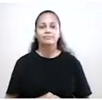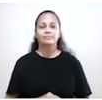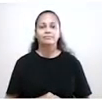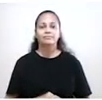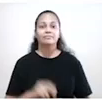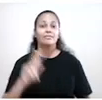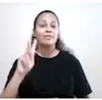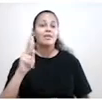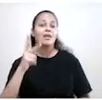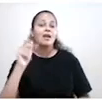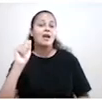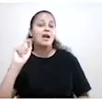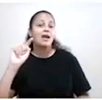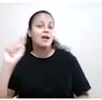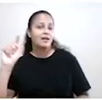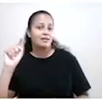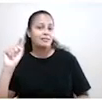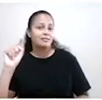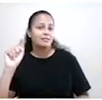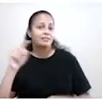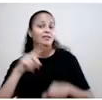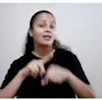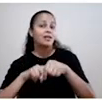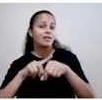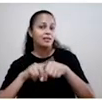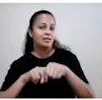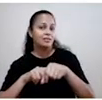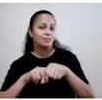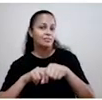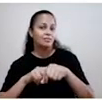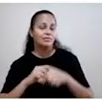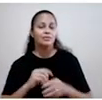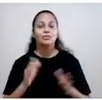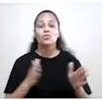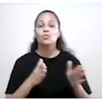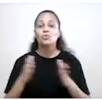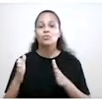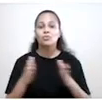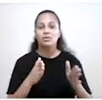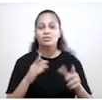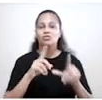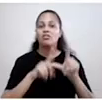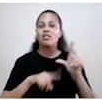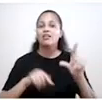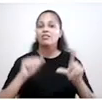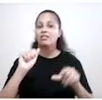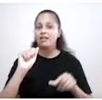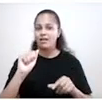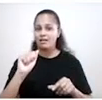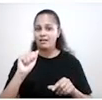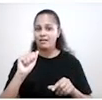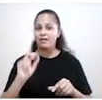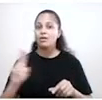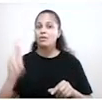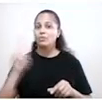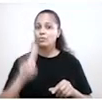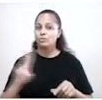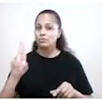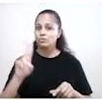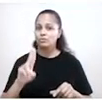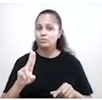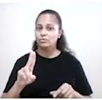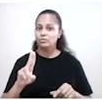é há, no sentido de há tanto tempo, ou então durante. Então, nós temos na letra A o uso na frase